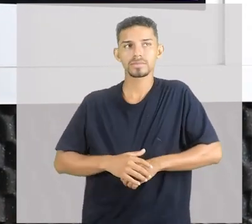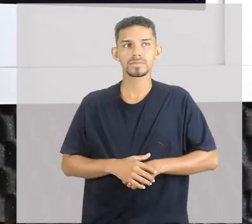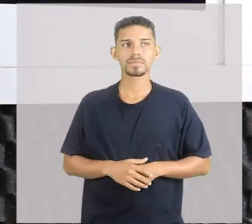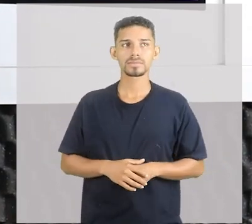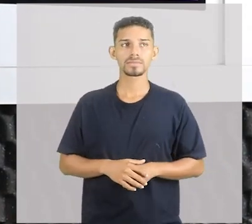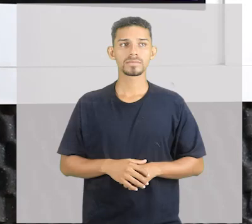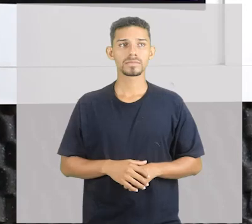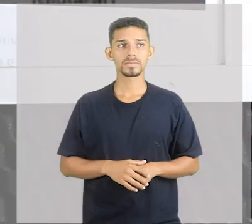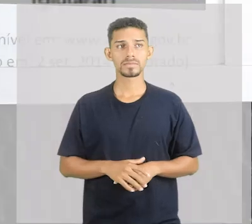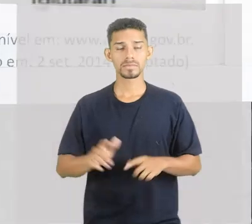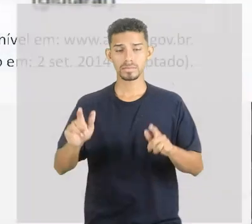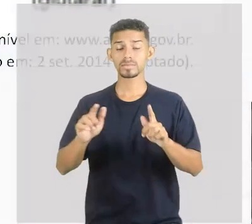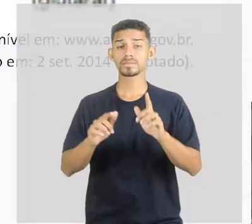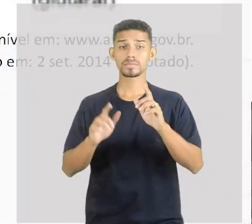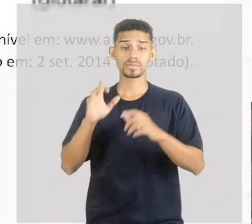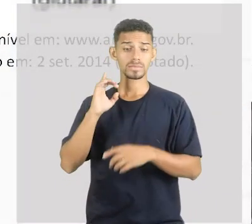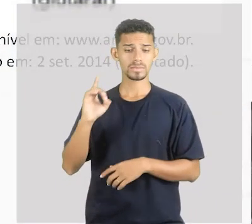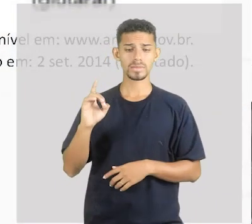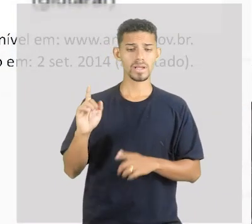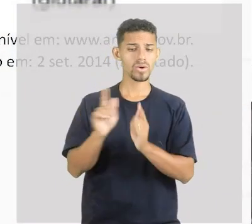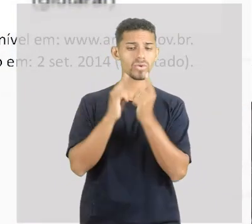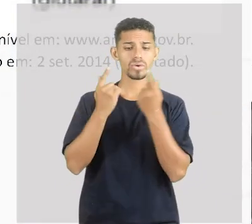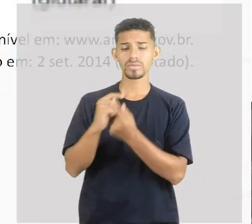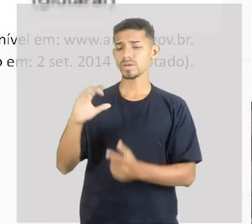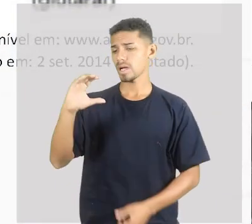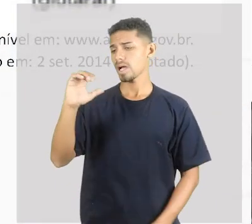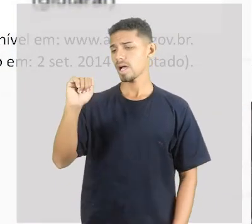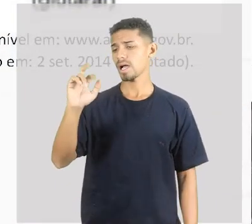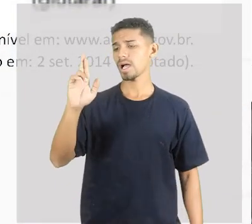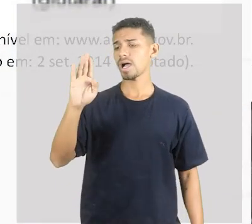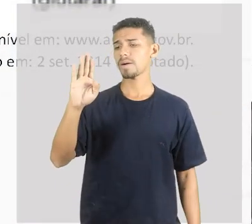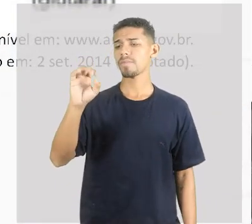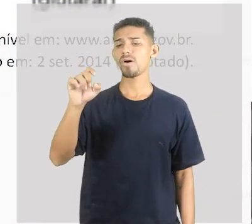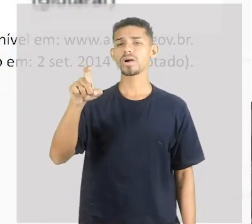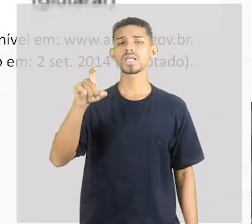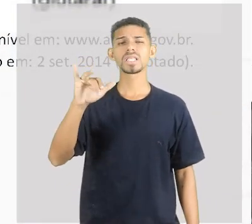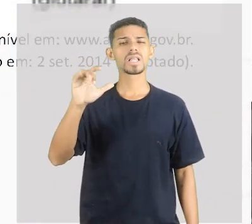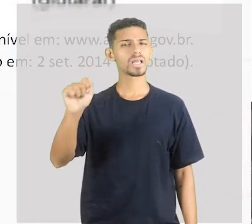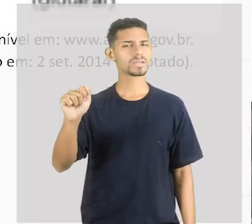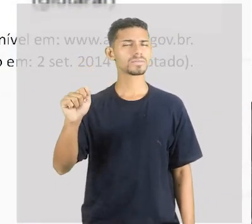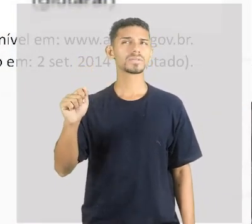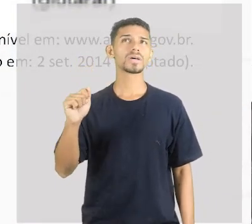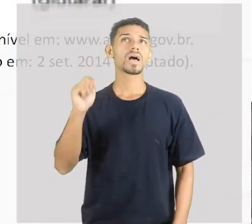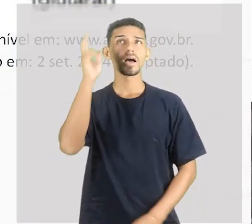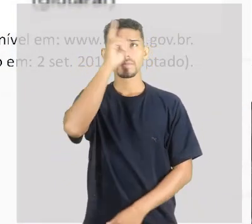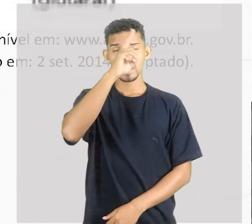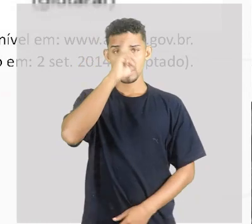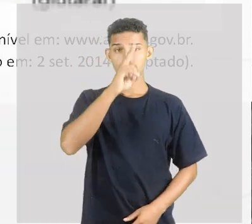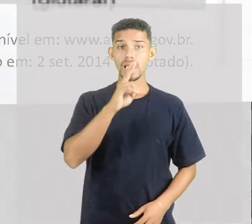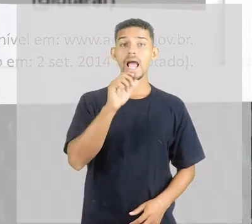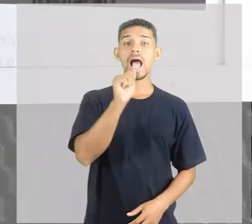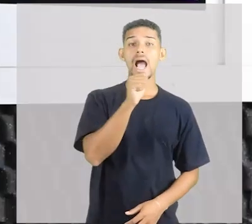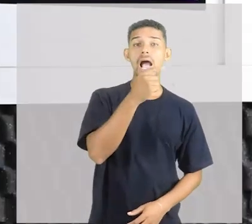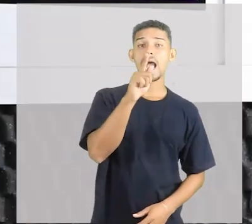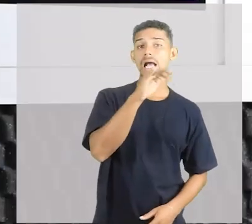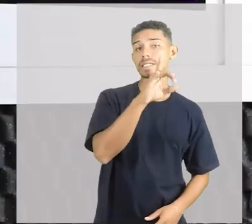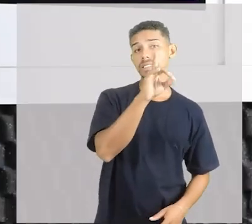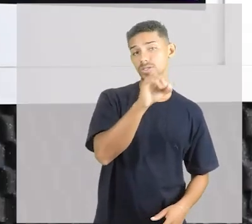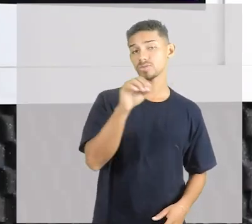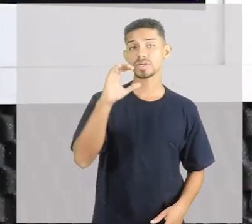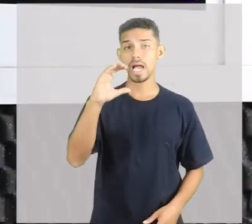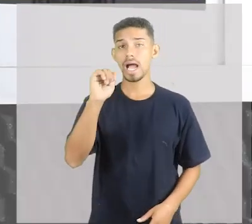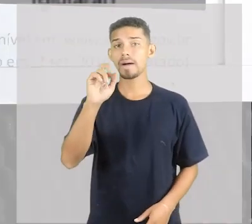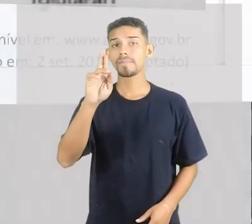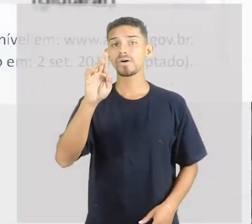A. Grupo carbonilo, carboxila, gente, carboxila, aí tu tem que lembrar o quê? Carboxila me lembra ácidos carboxílicos. Não tem nada a